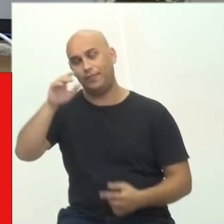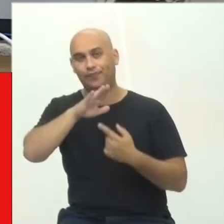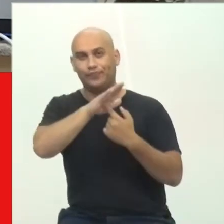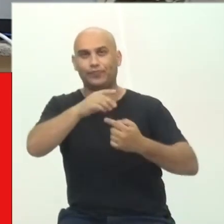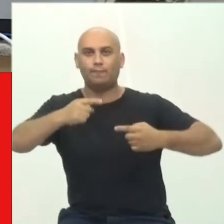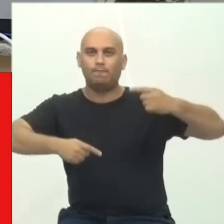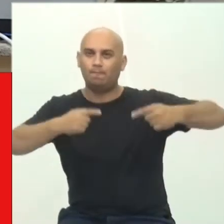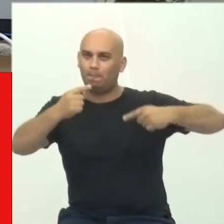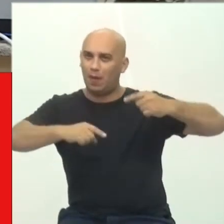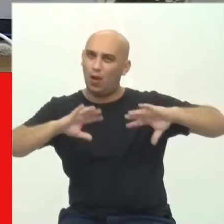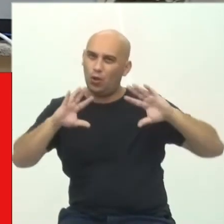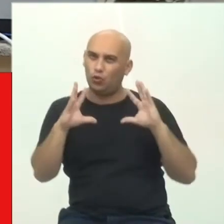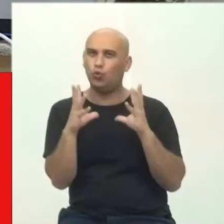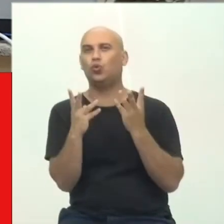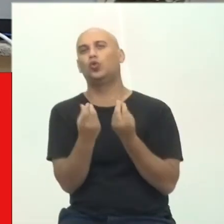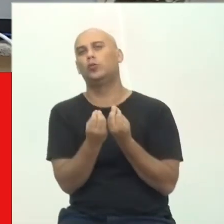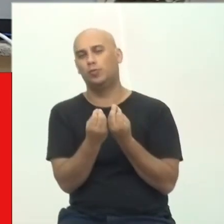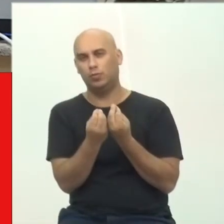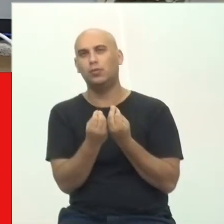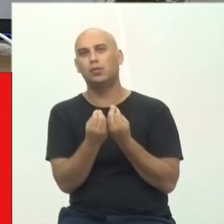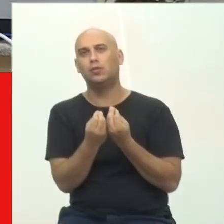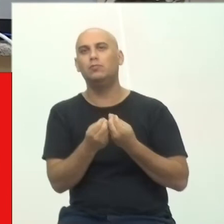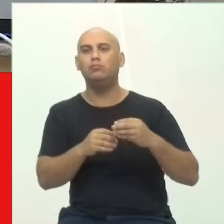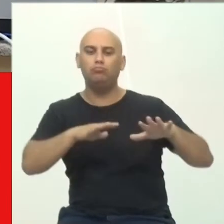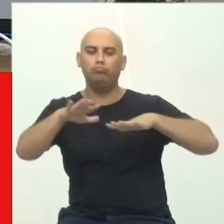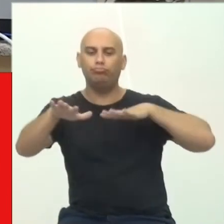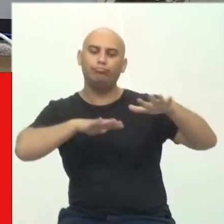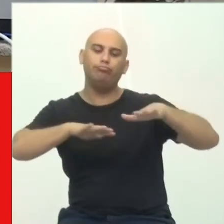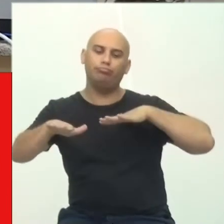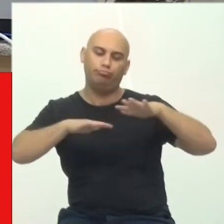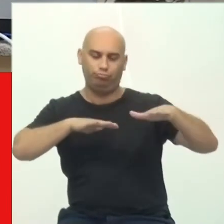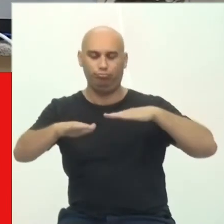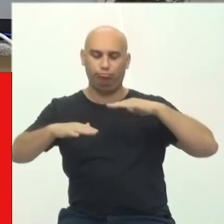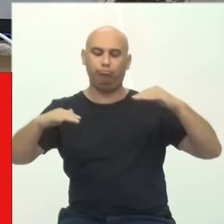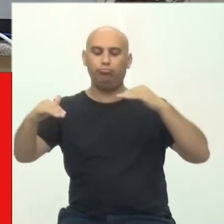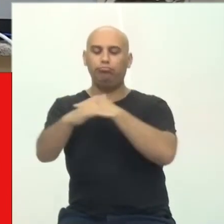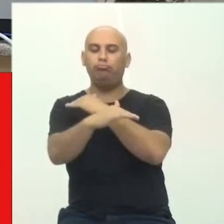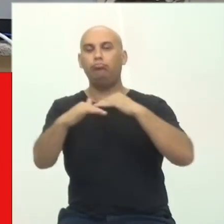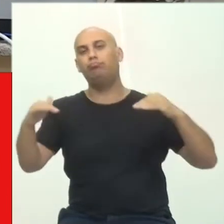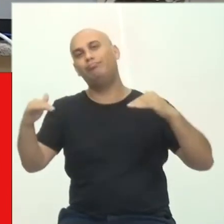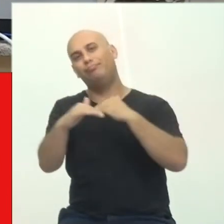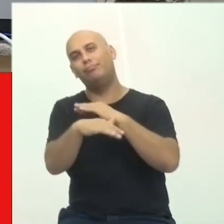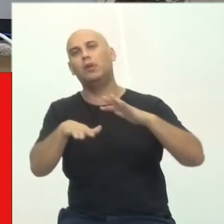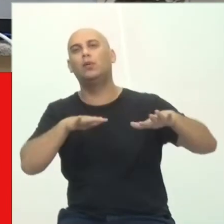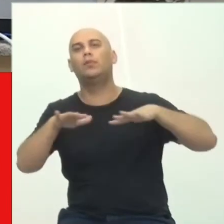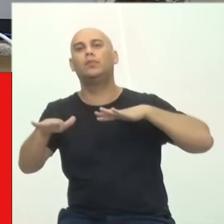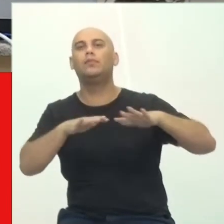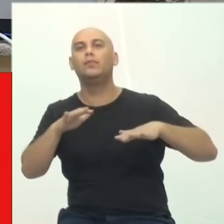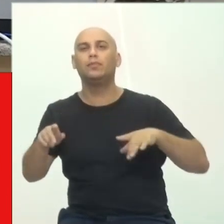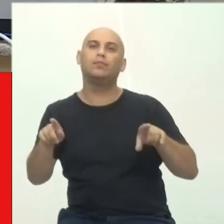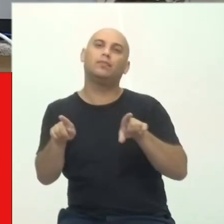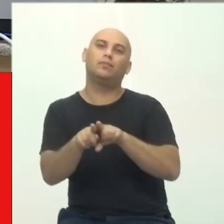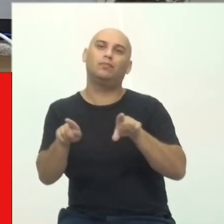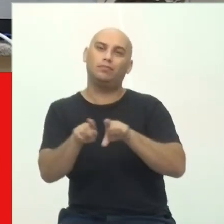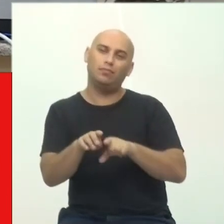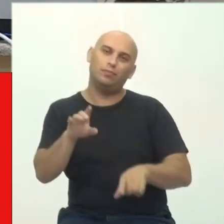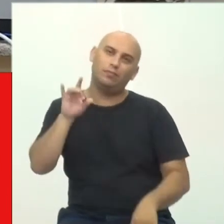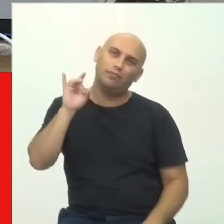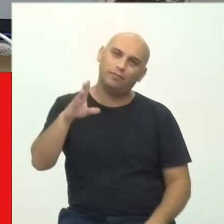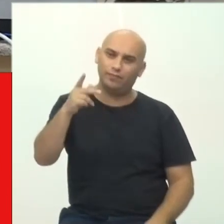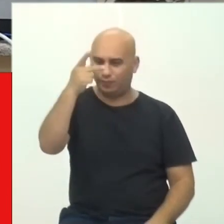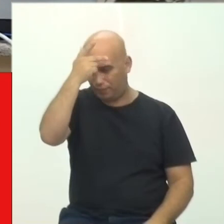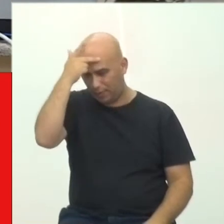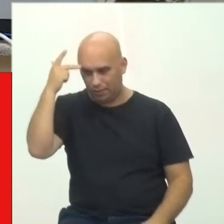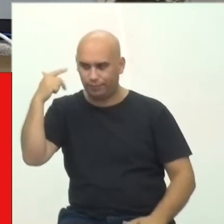debate toda a discussão em relação à mobilidade urbana. E aí, quando a gente fala em mobilidade urbana, nós estamos falando de vários segmentos. É a questão da pessoa que